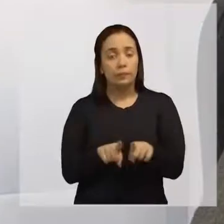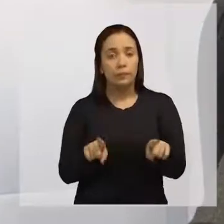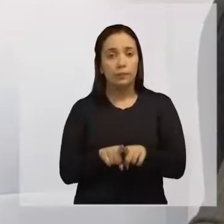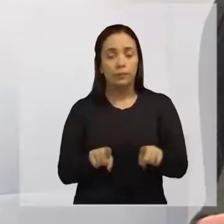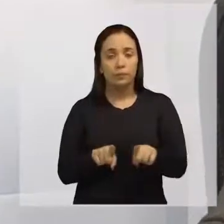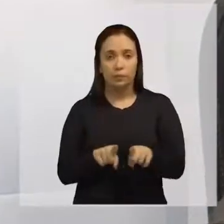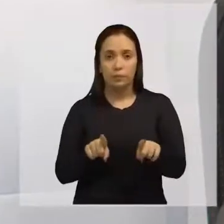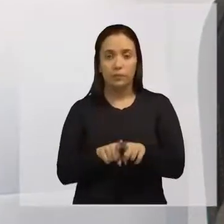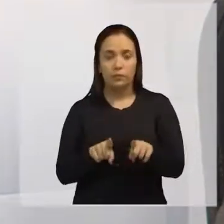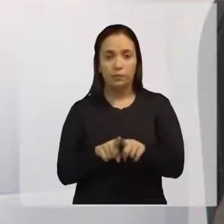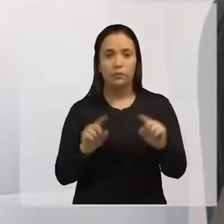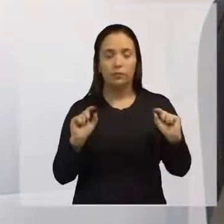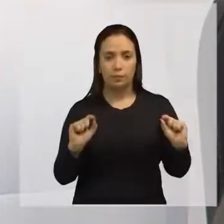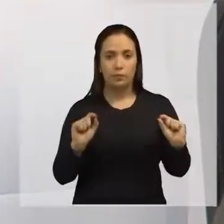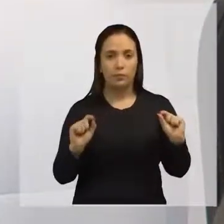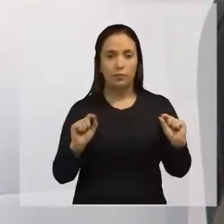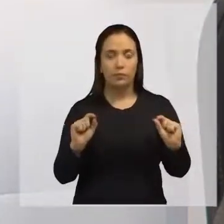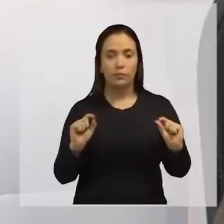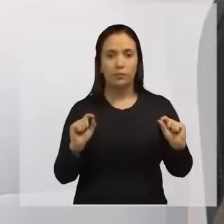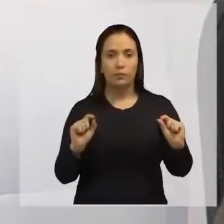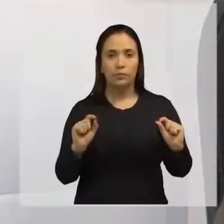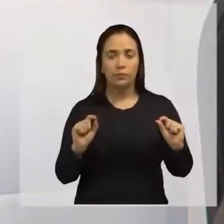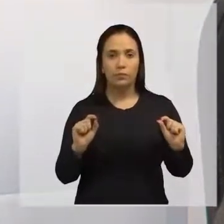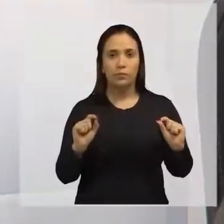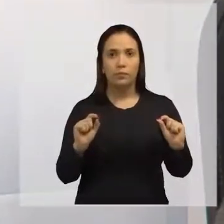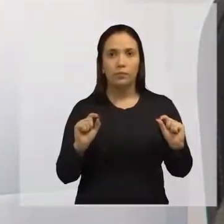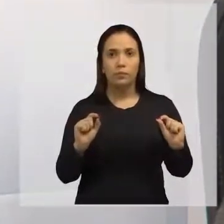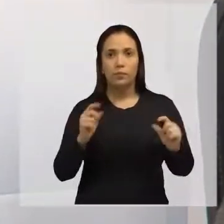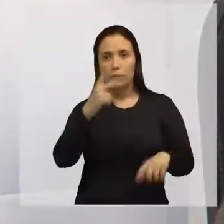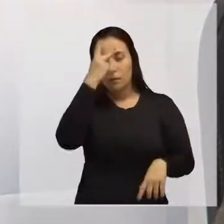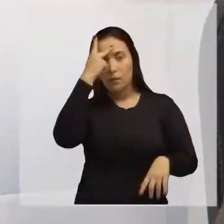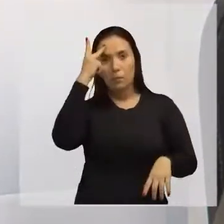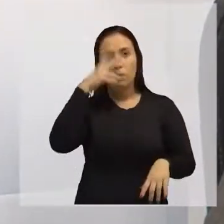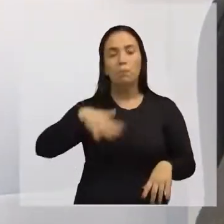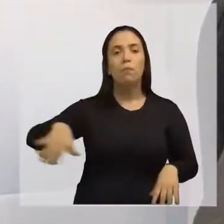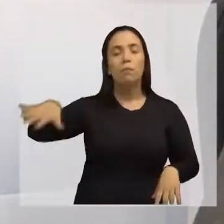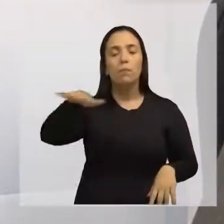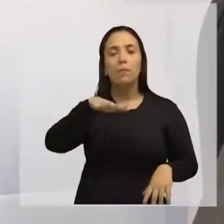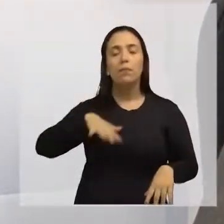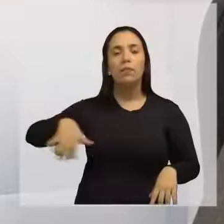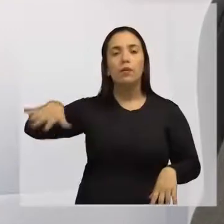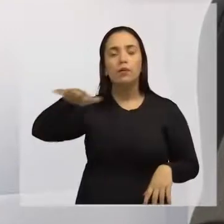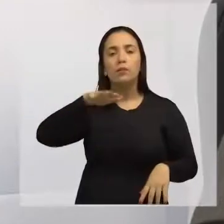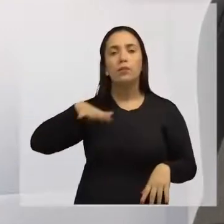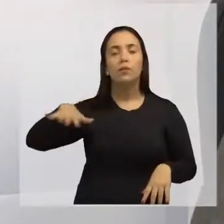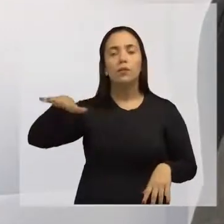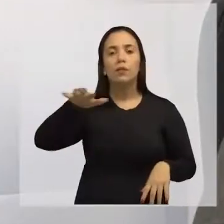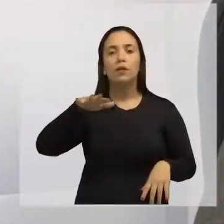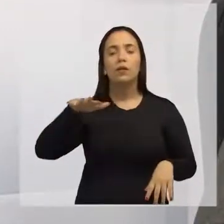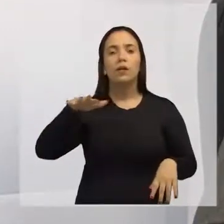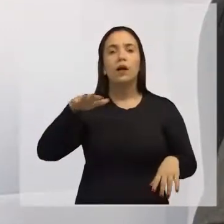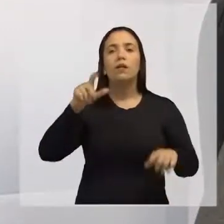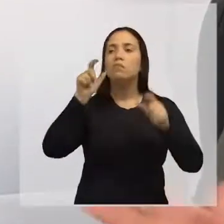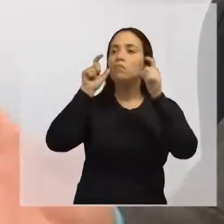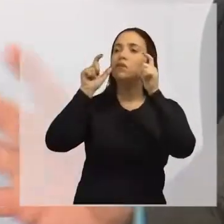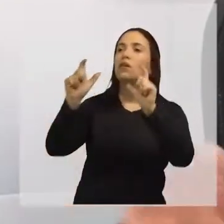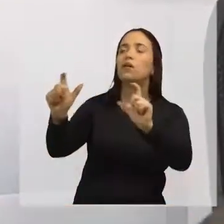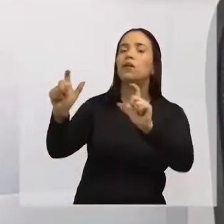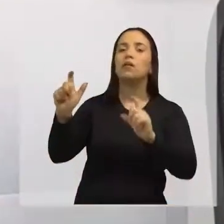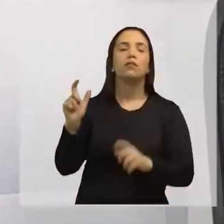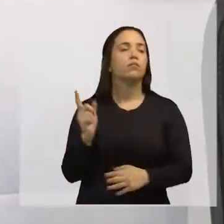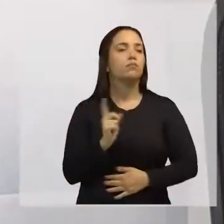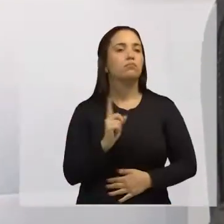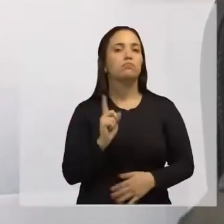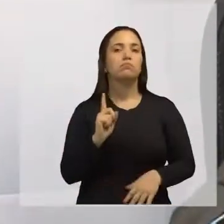de literalmente as pessoas não se atenderem, ou ficarem atentas à Copa, é